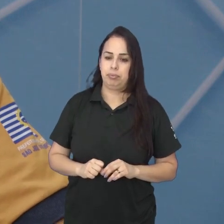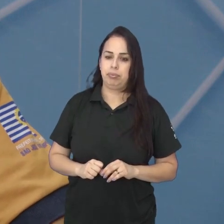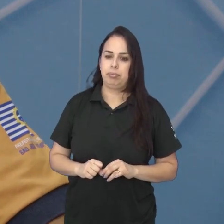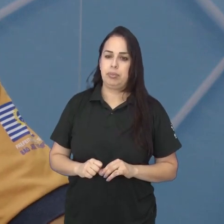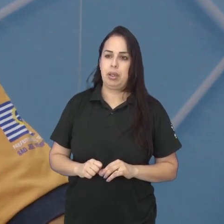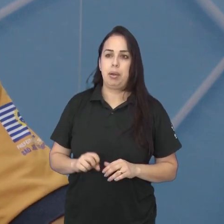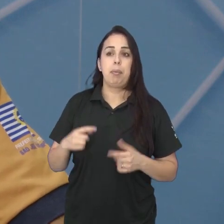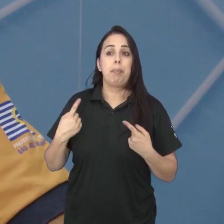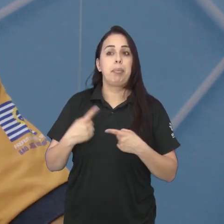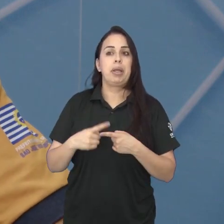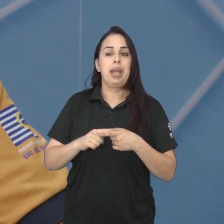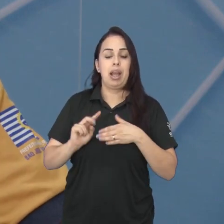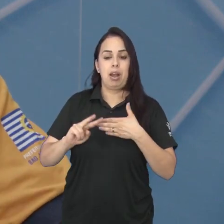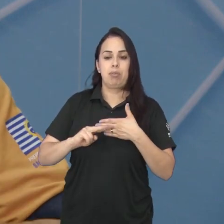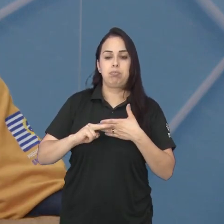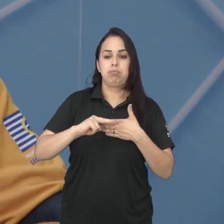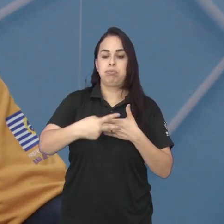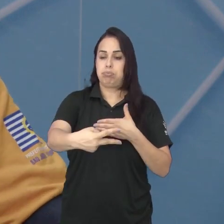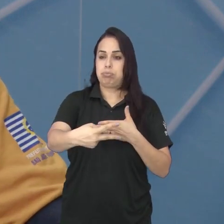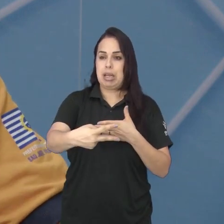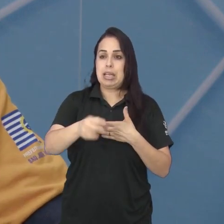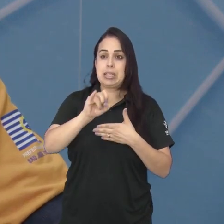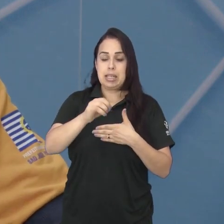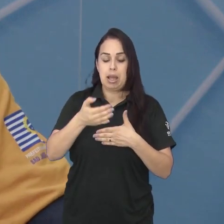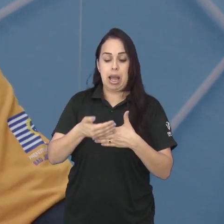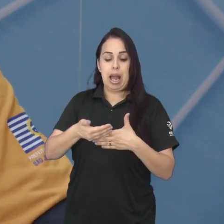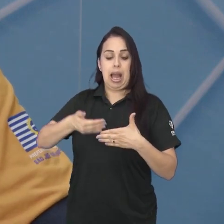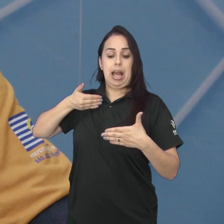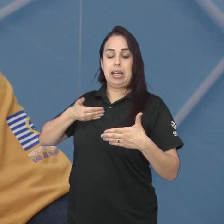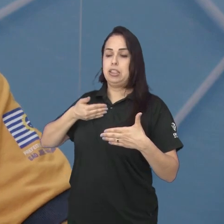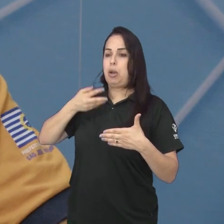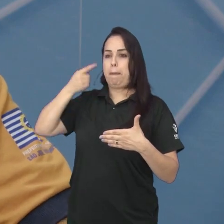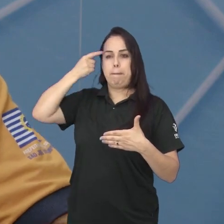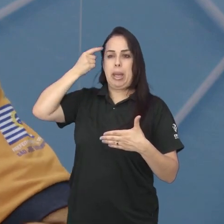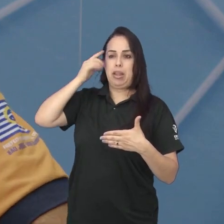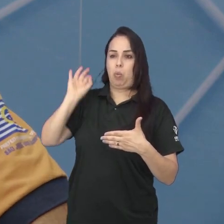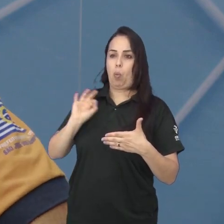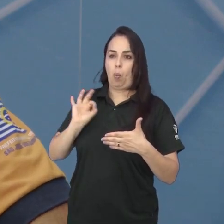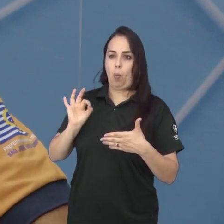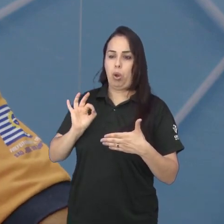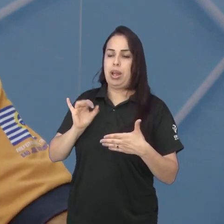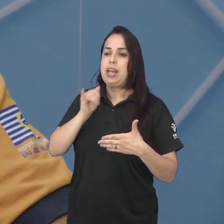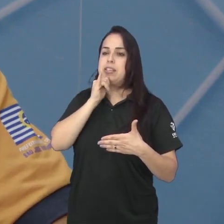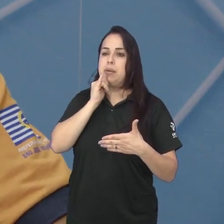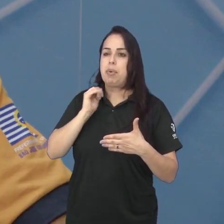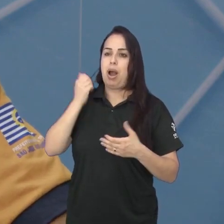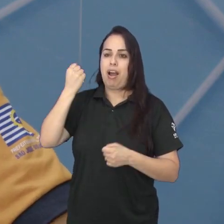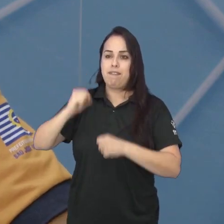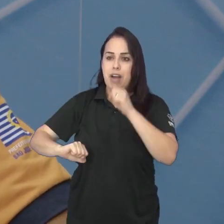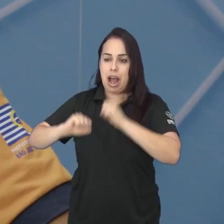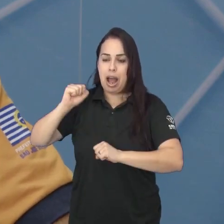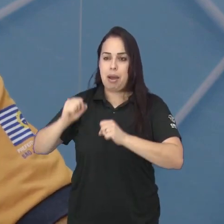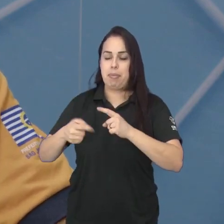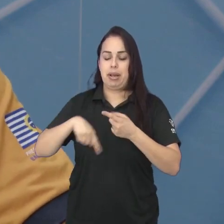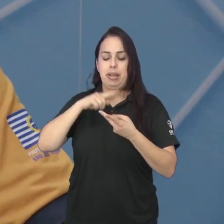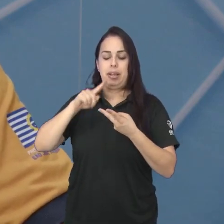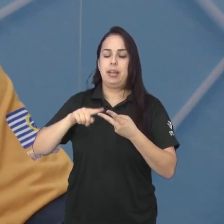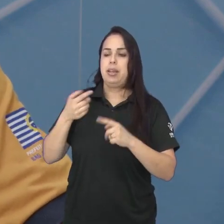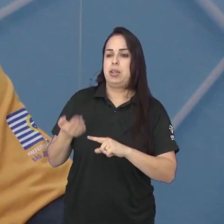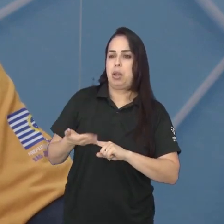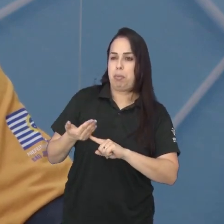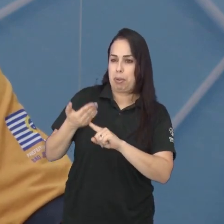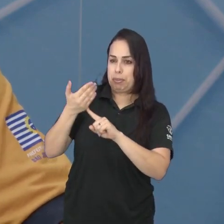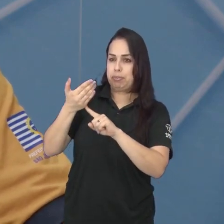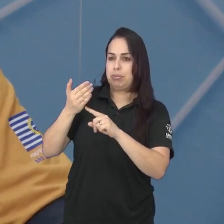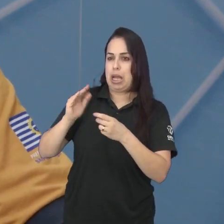as consequências até mesmo não pensadas, né, como já foi colocado, até mesmo da indústria, né, até mesmo da tecnologia,